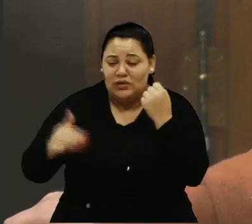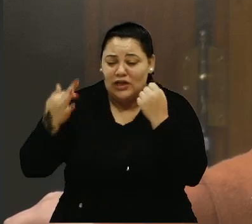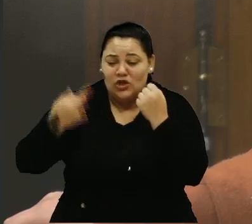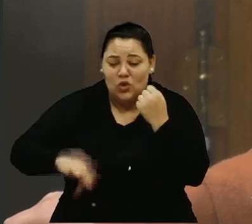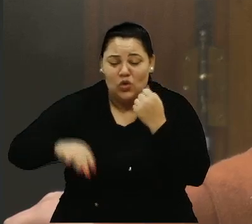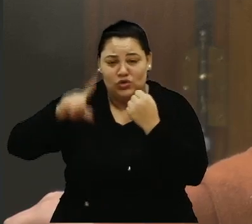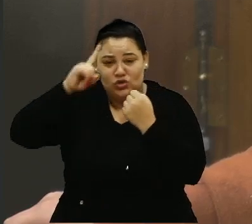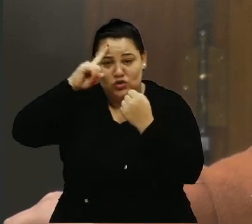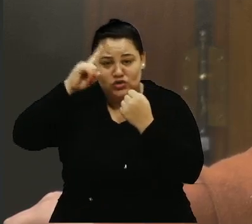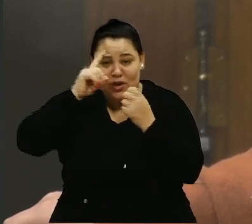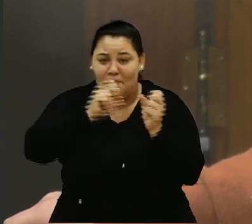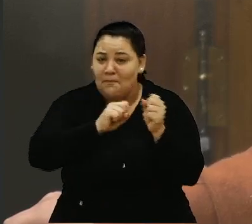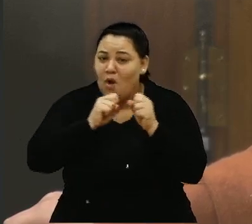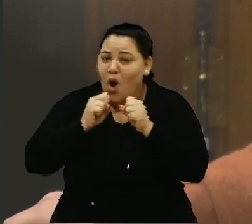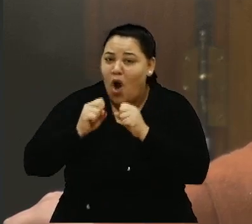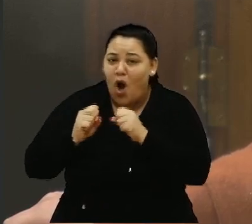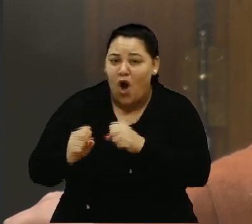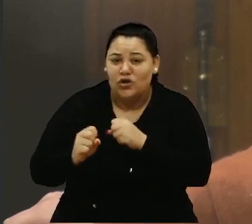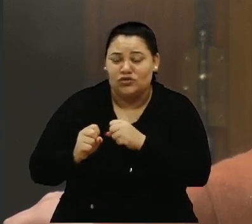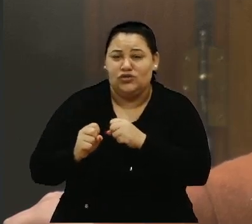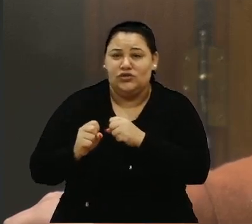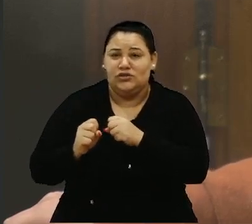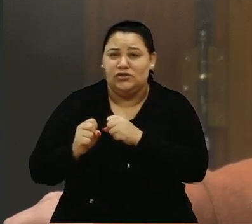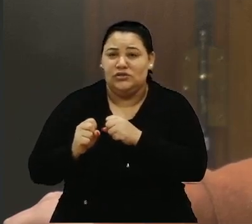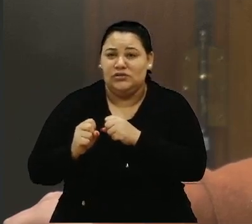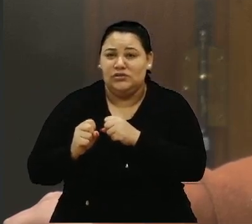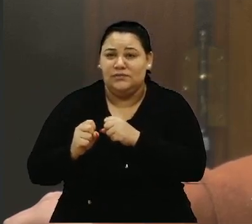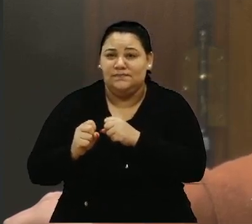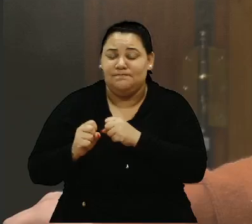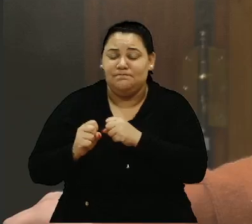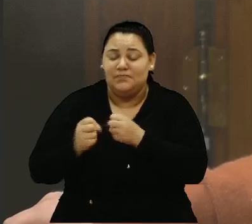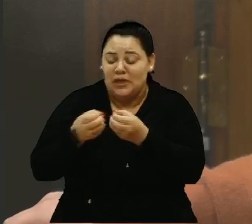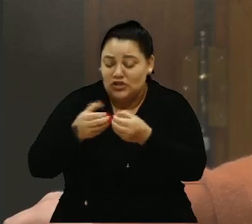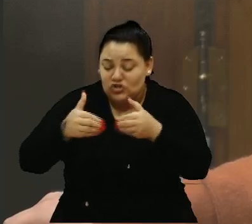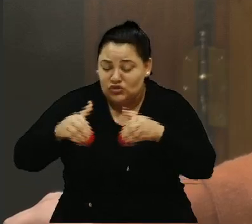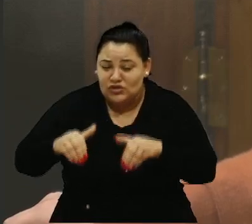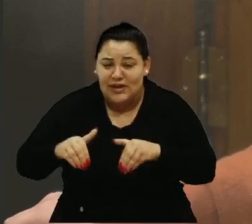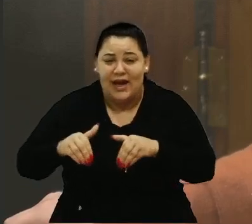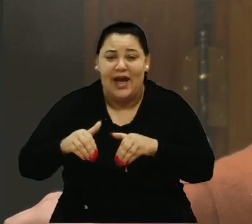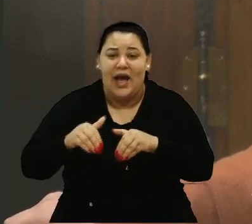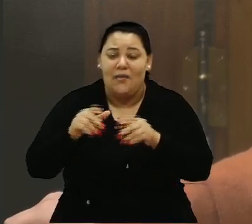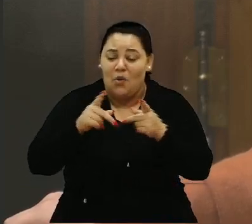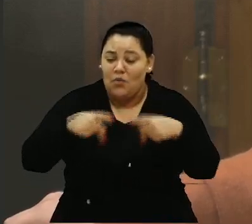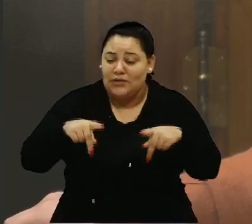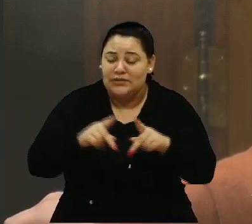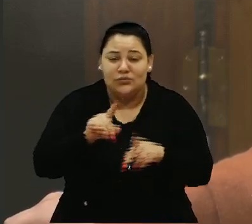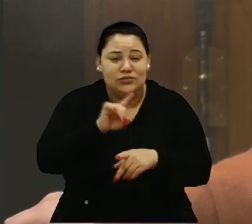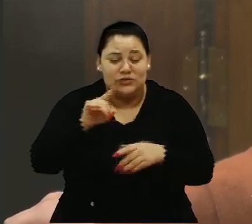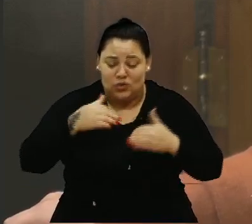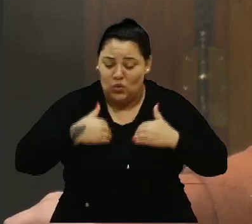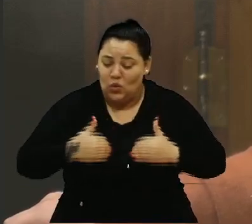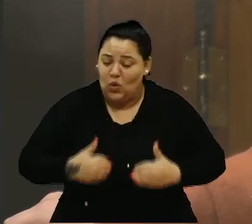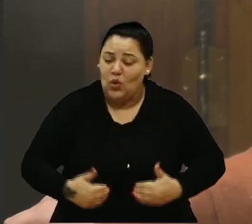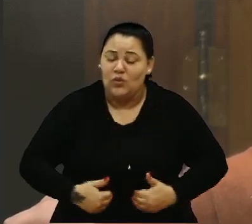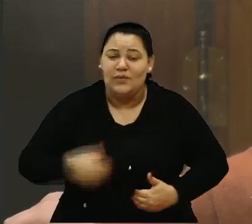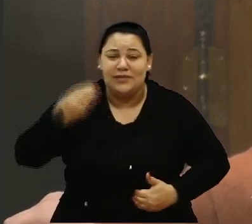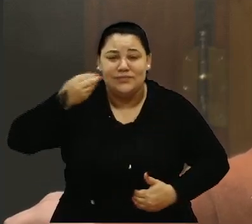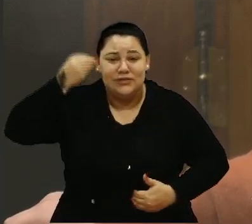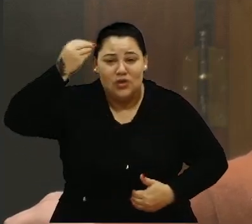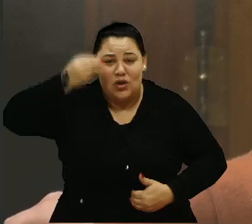assolar a população, não só fisicamente, mas também psicologicamente, tendo em vista também a questão